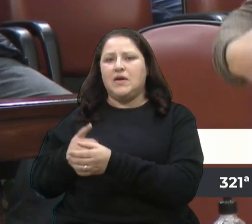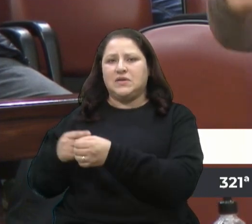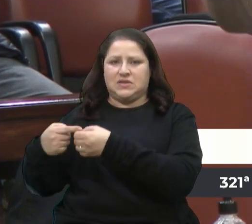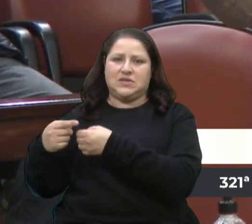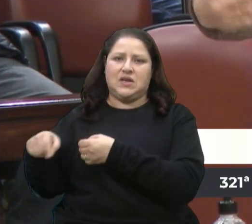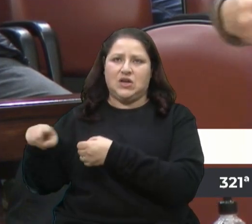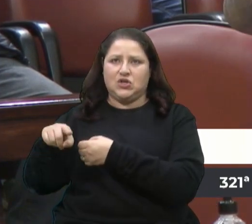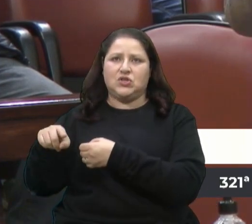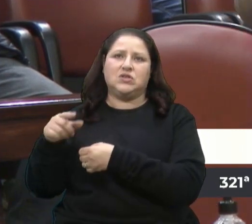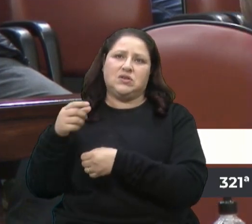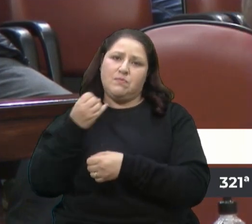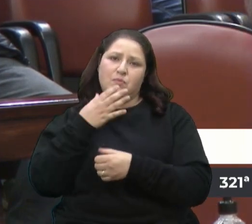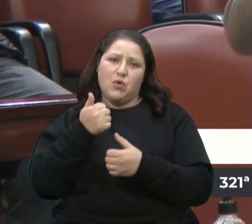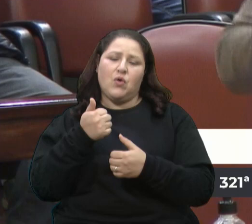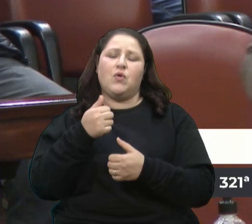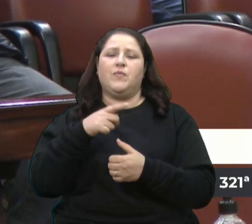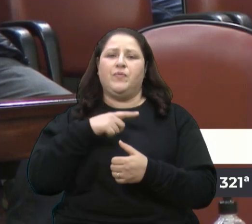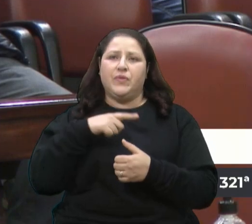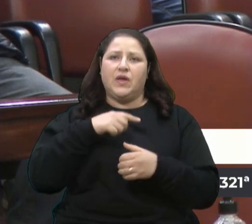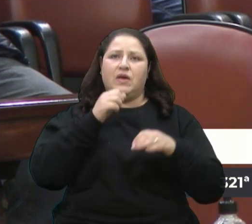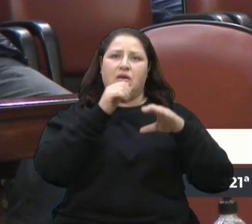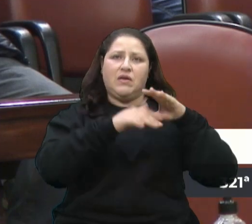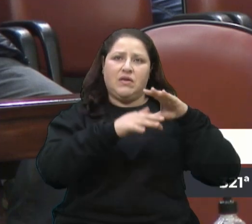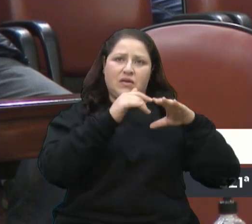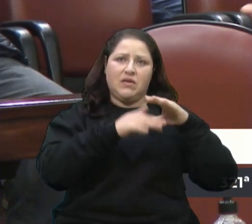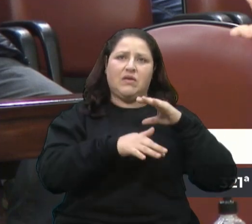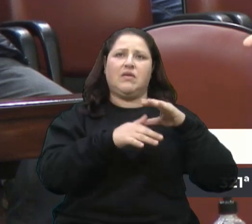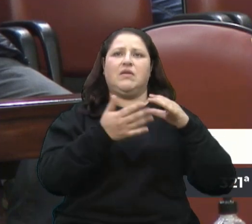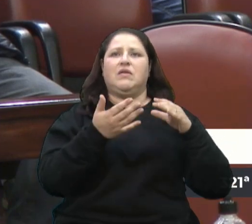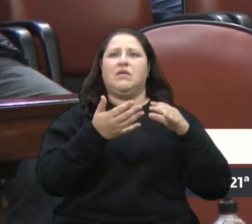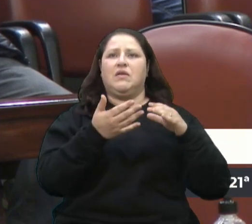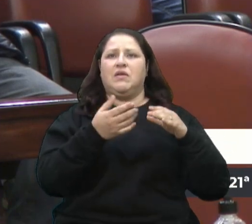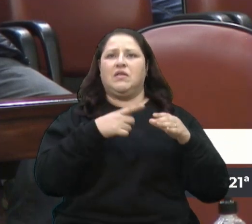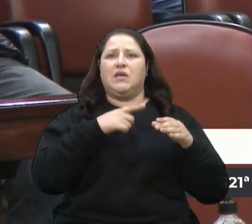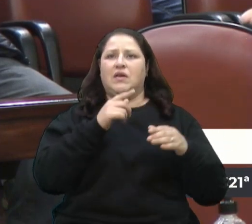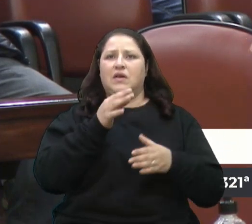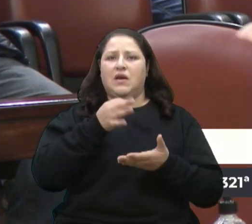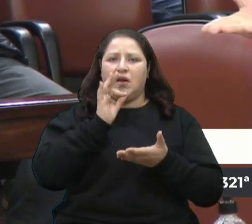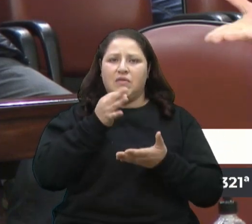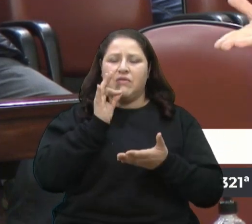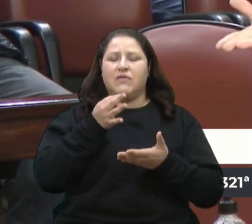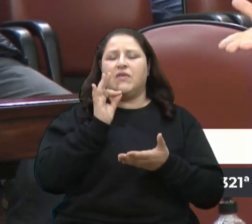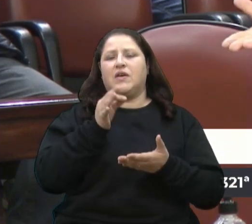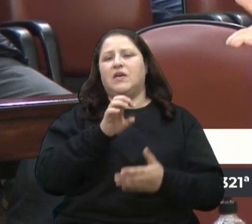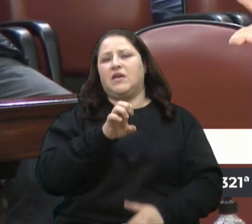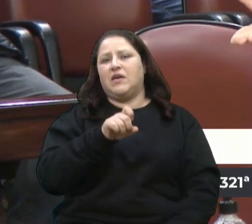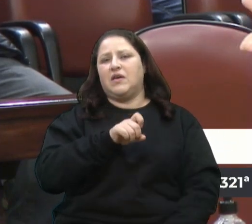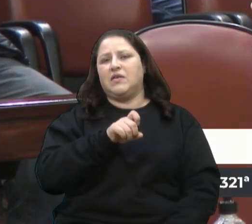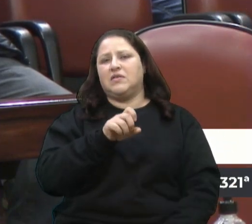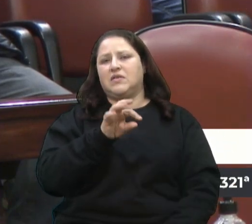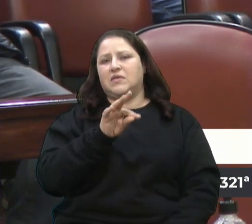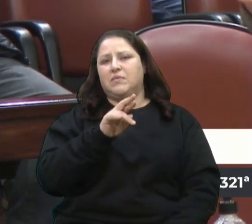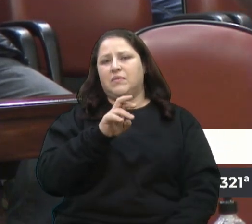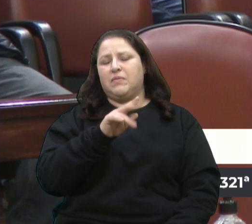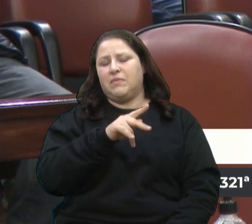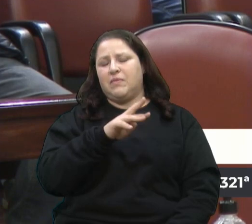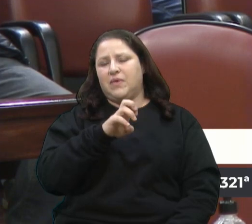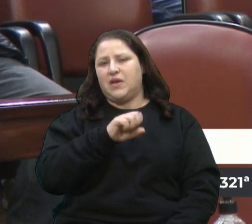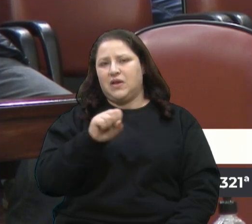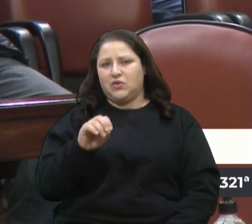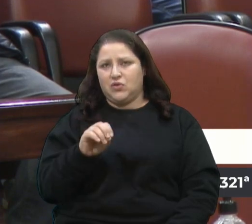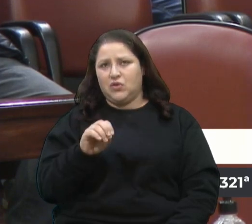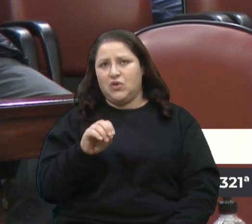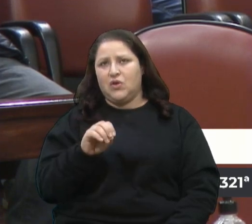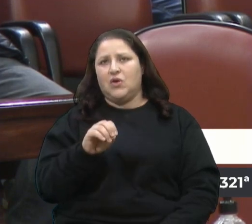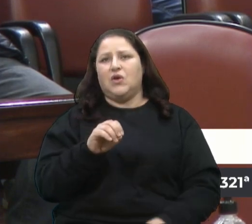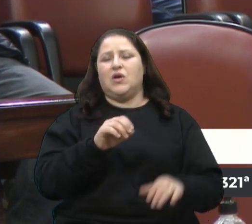que tem ar-condicionado, tem café até expresso nas UBS, que o passatempo deles é isso. Enquanto a gente não consegue nem montar um